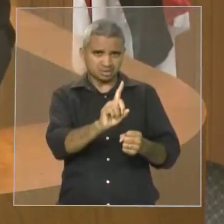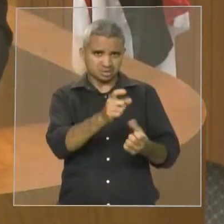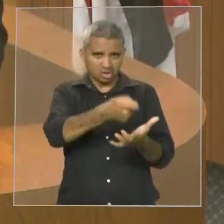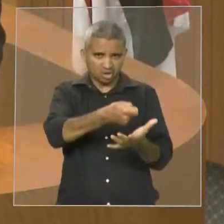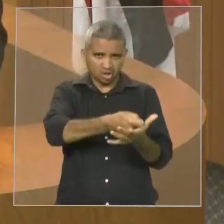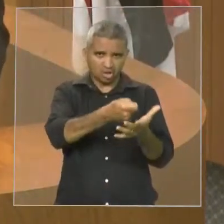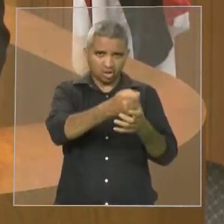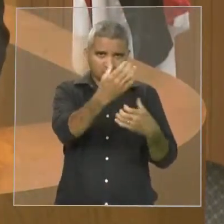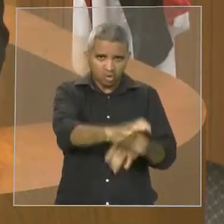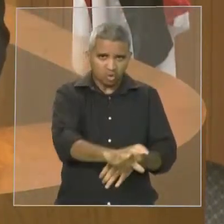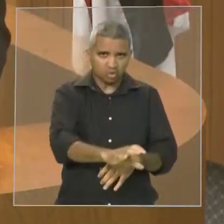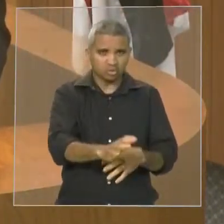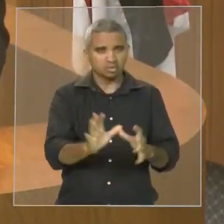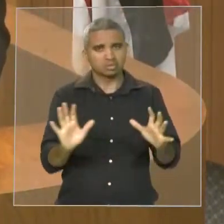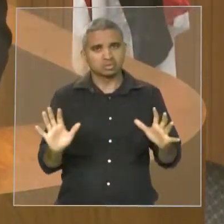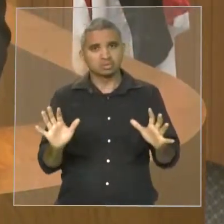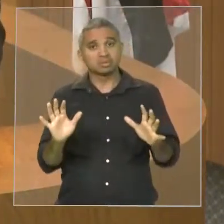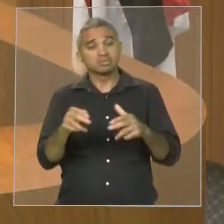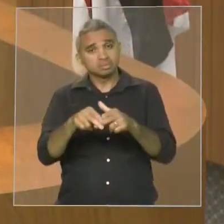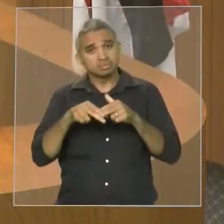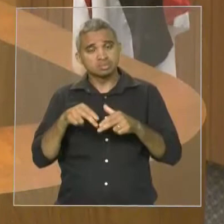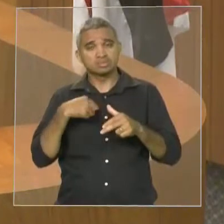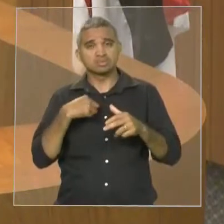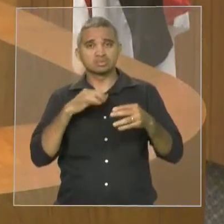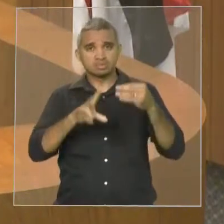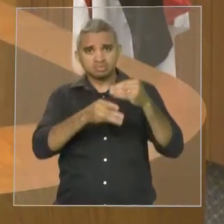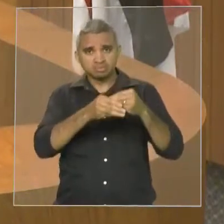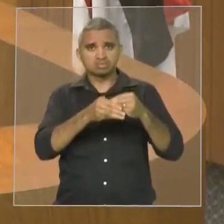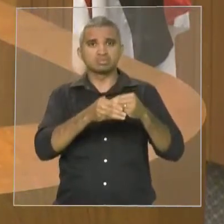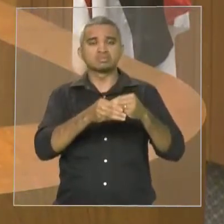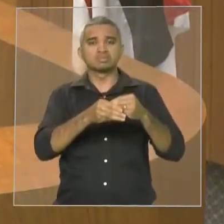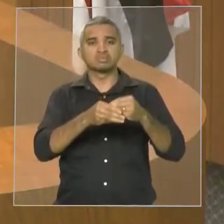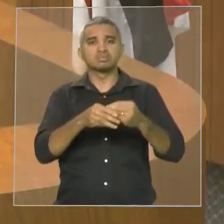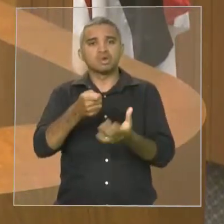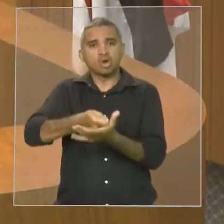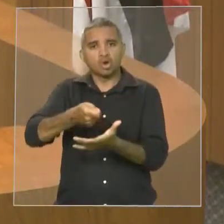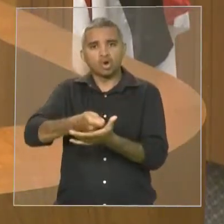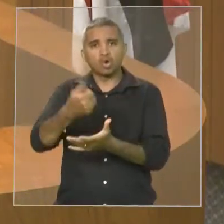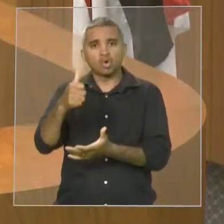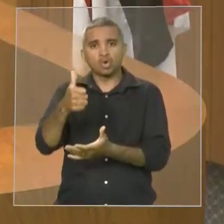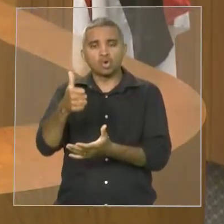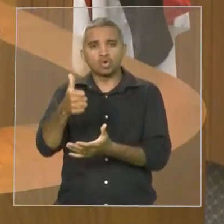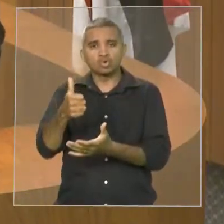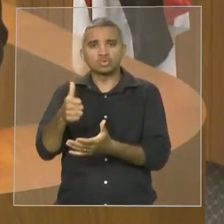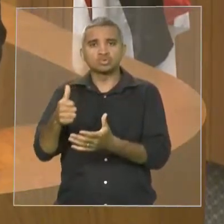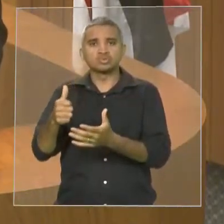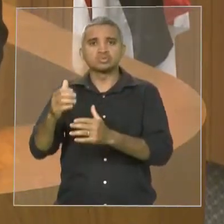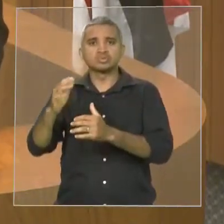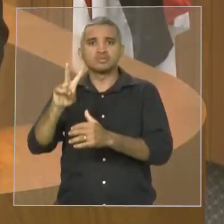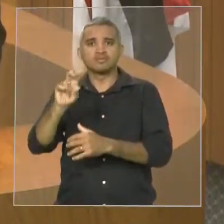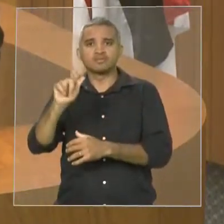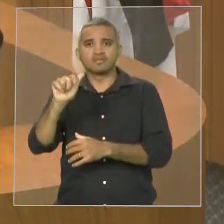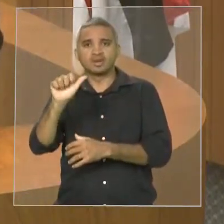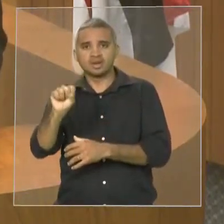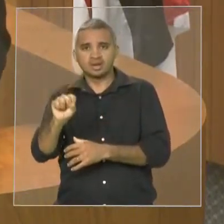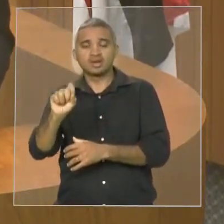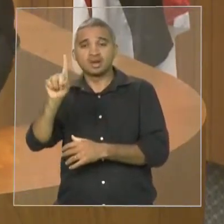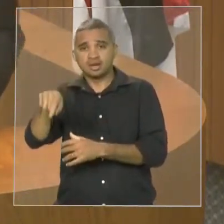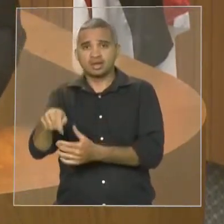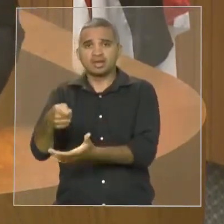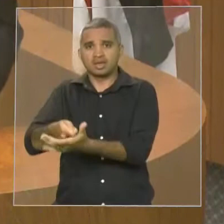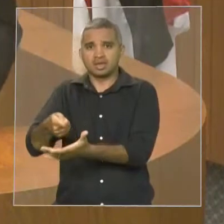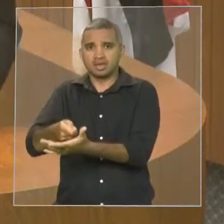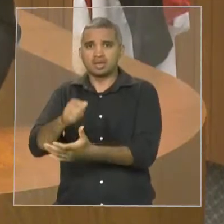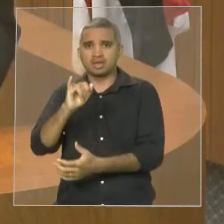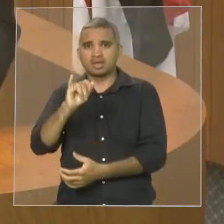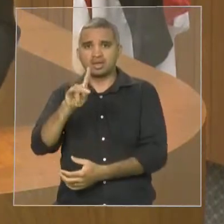que apresentei a emenda, preservando 11 cargos de direção para o governador nomear para o IPREV. Agora, os